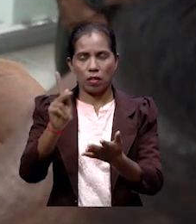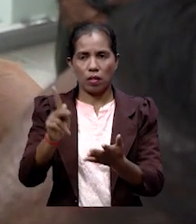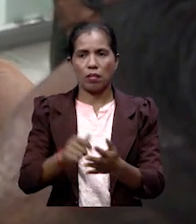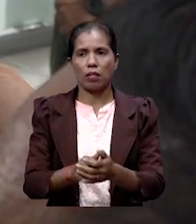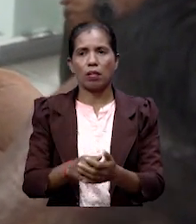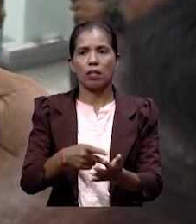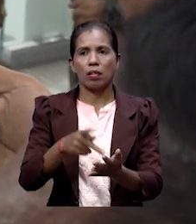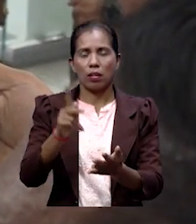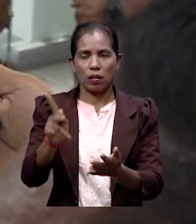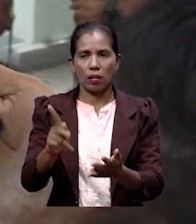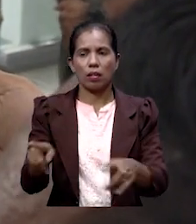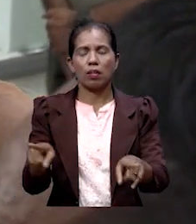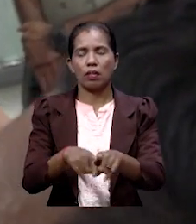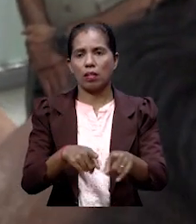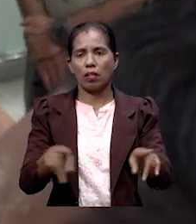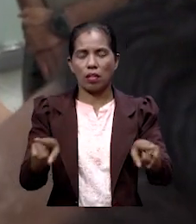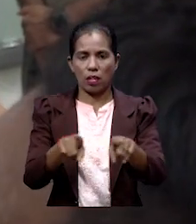selo imposto, né? É normal, né?